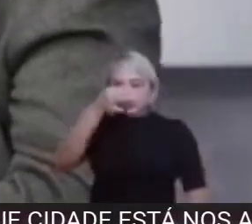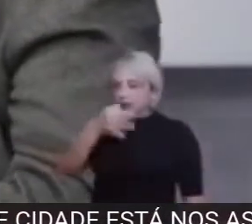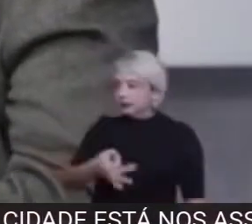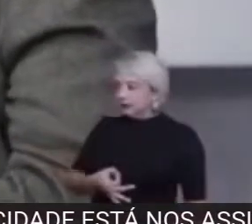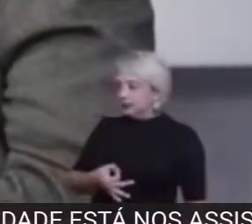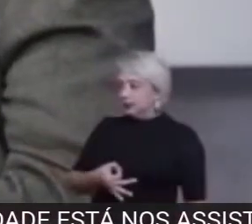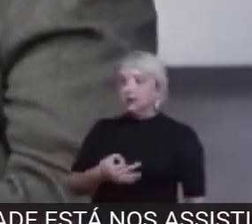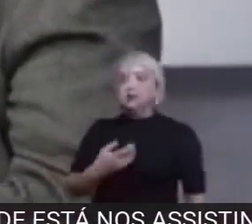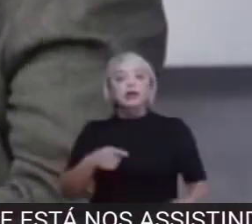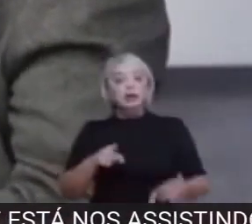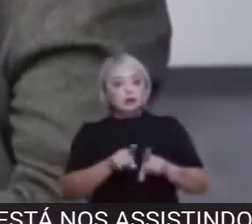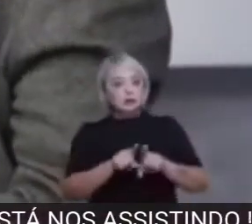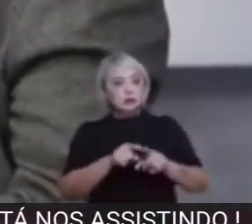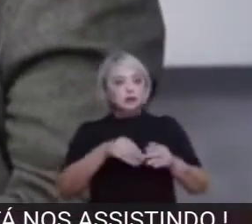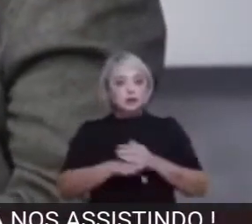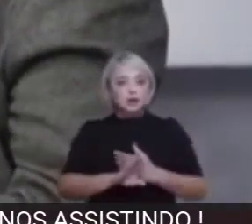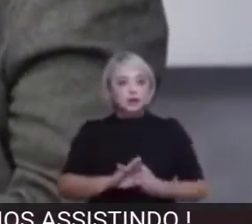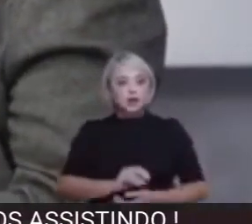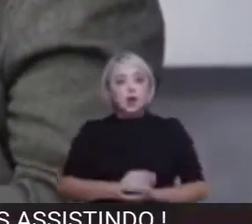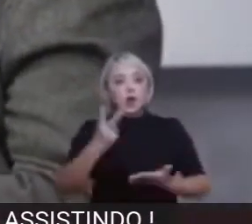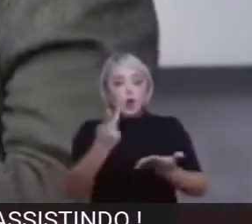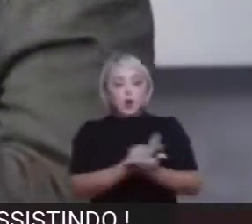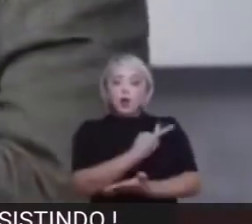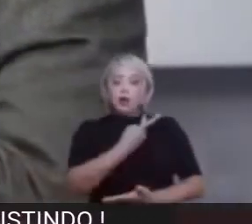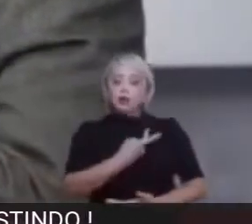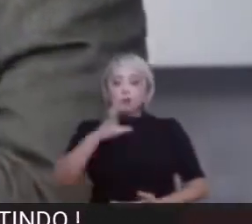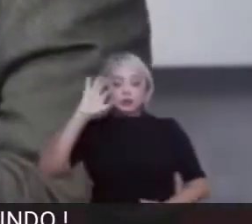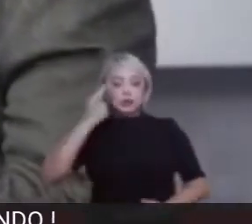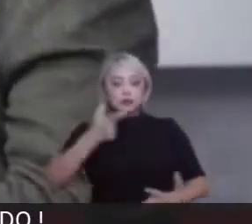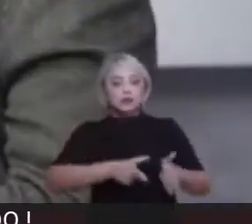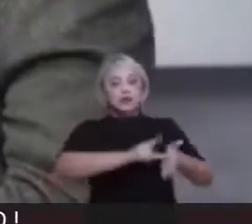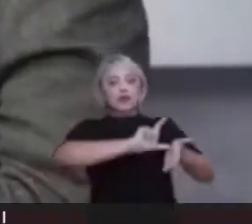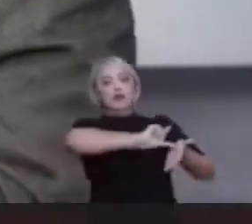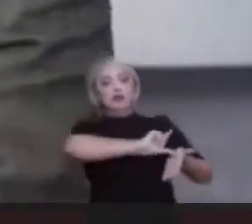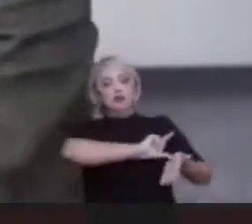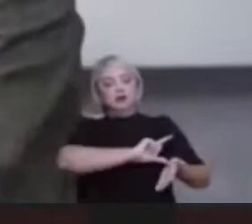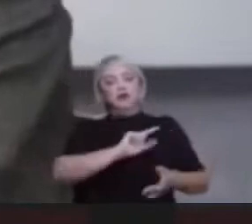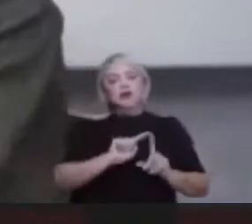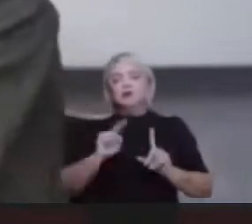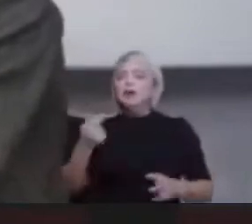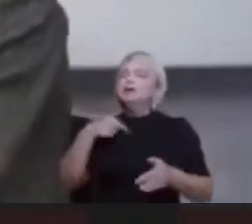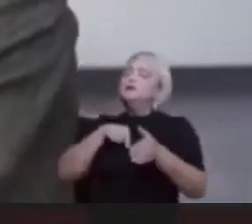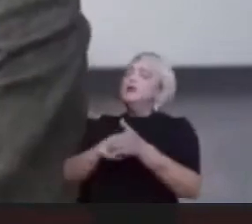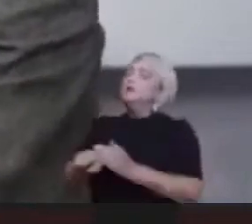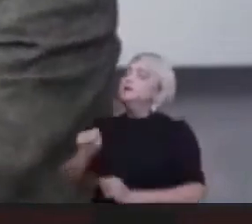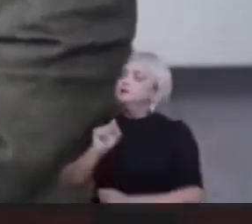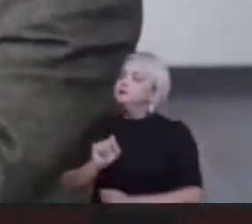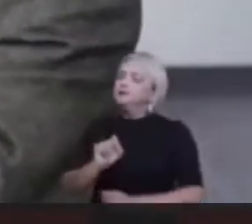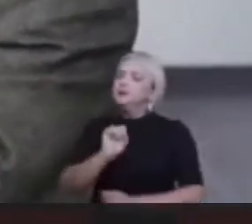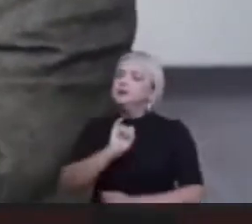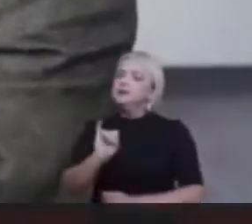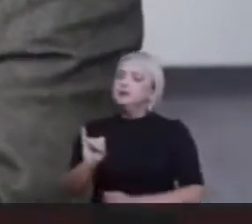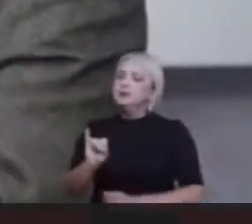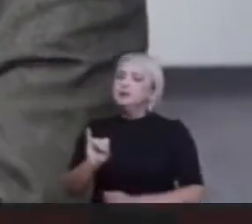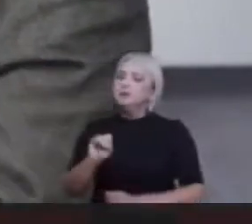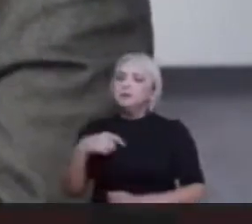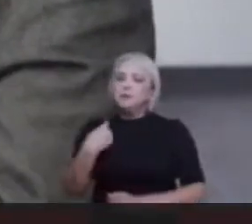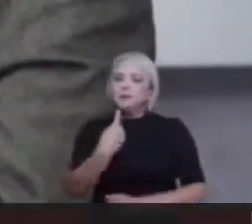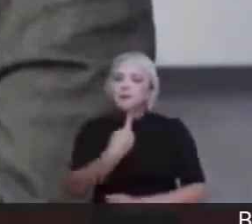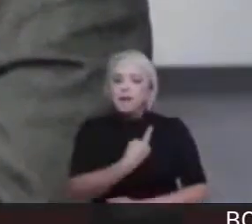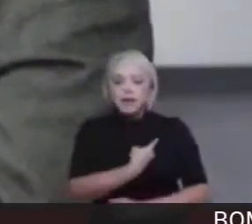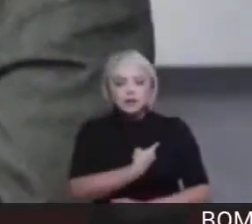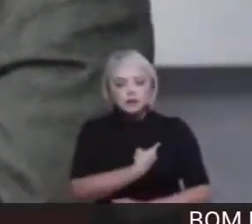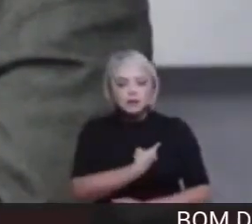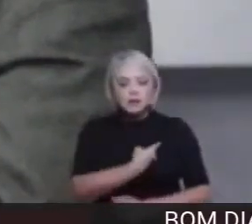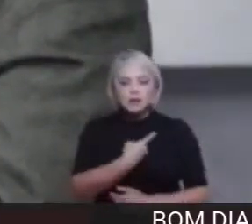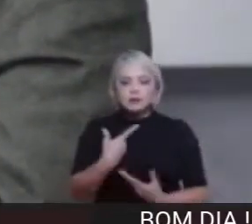inclusive corrigindo decisões anteriores. Mas eu queria perguntar se nas oportunidades